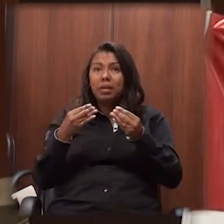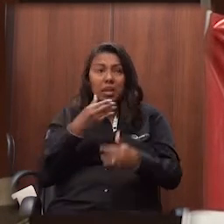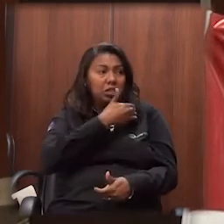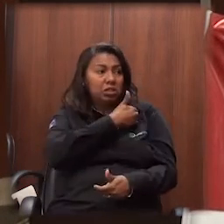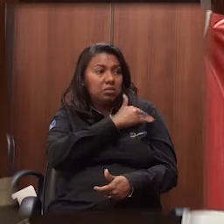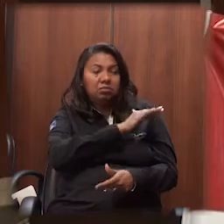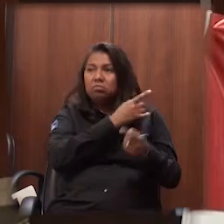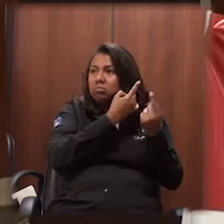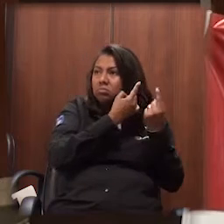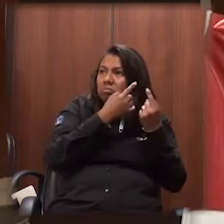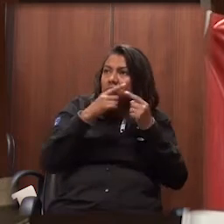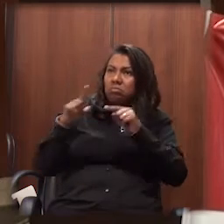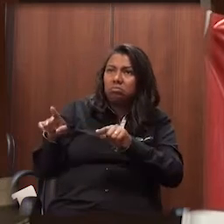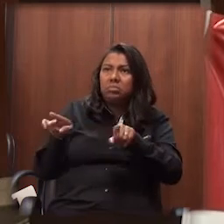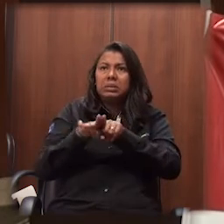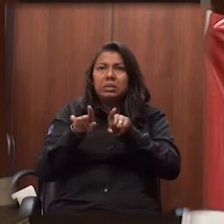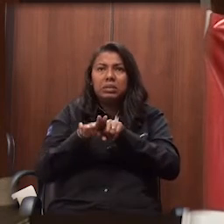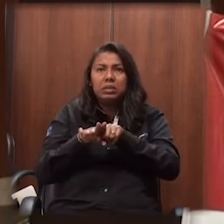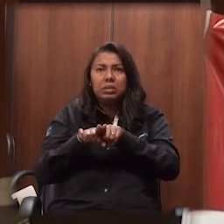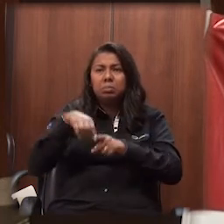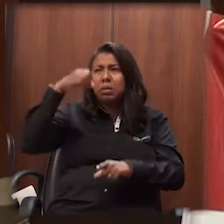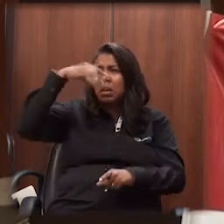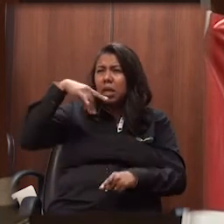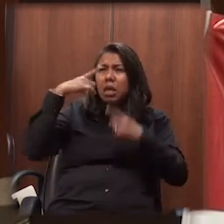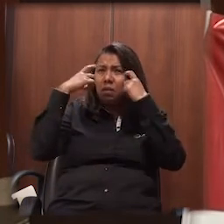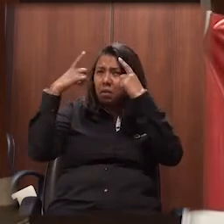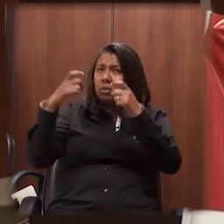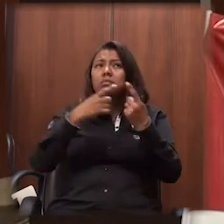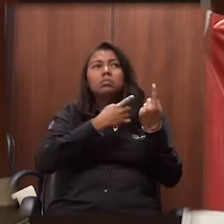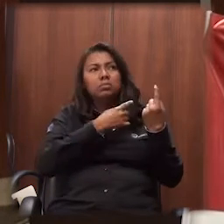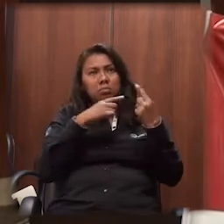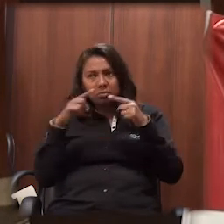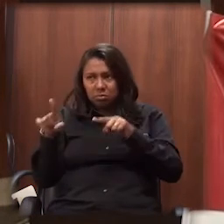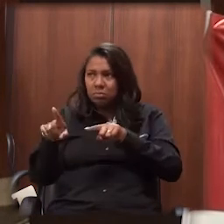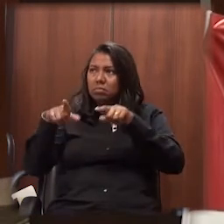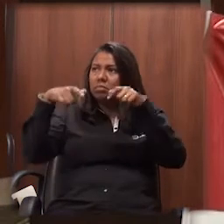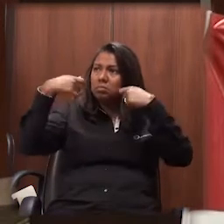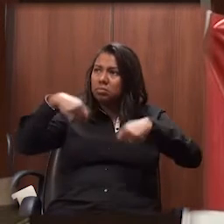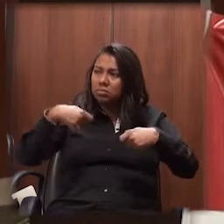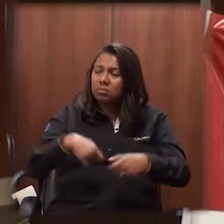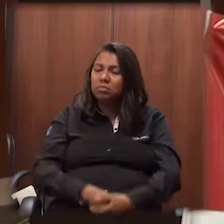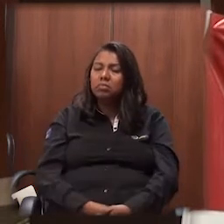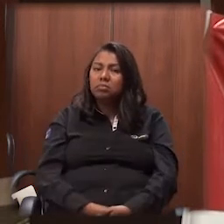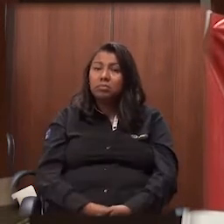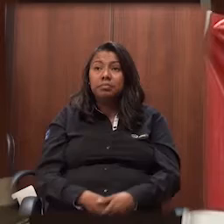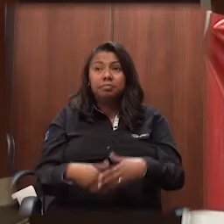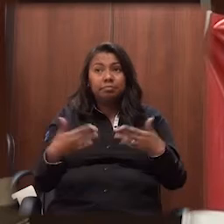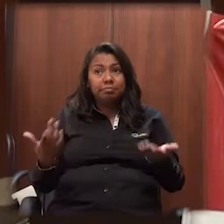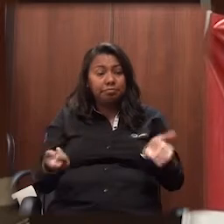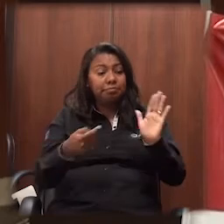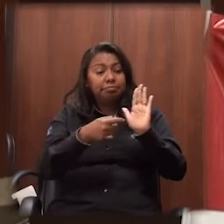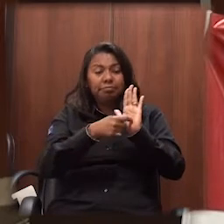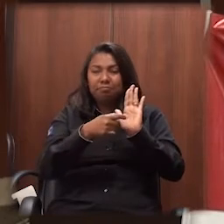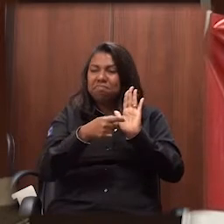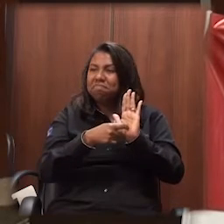discriminações, das formas de violência que nós temos na vida contemporânea. Não é? Então, só por isso o documento tem